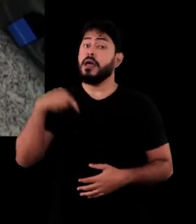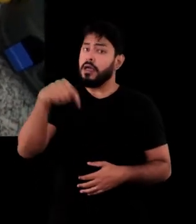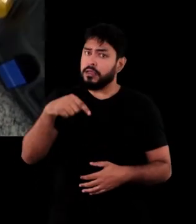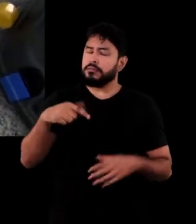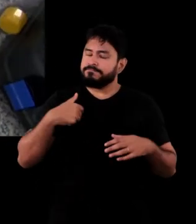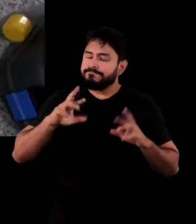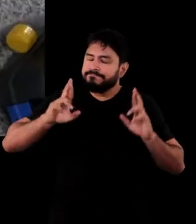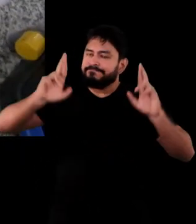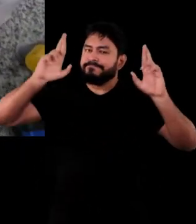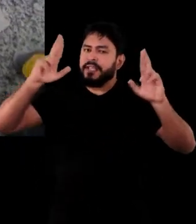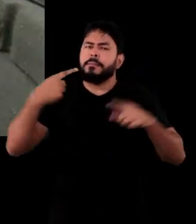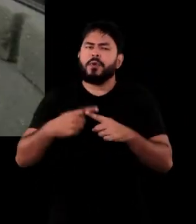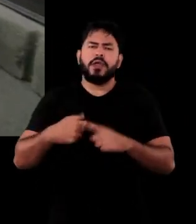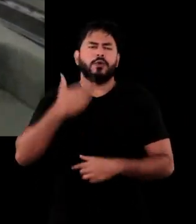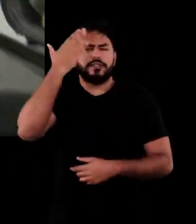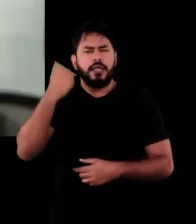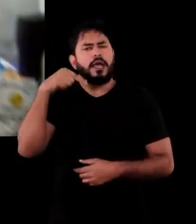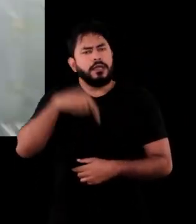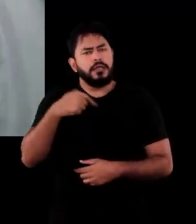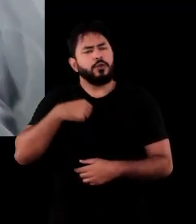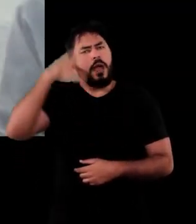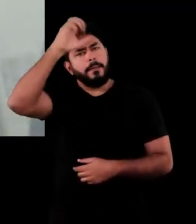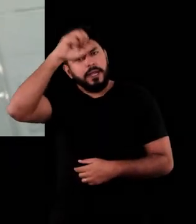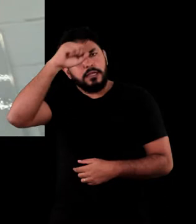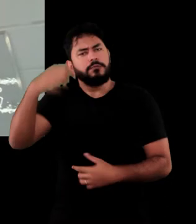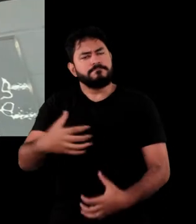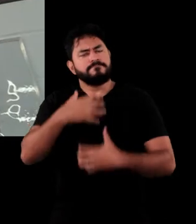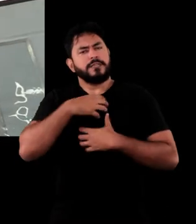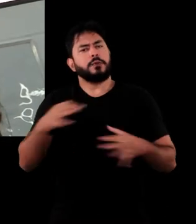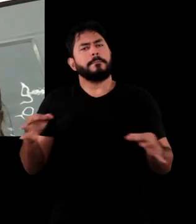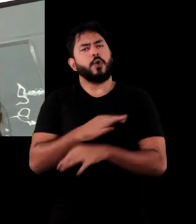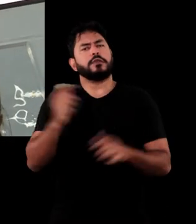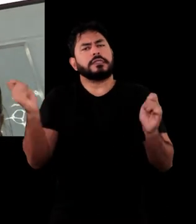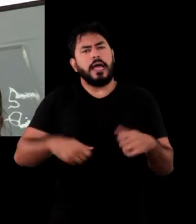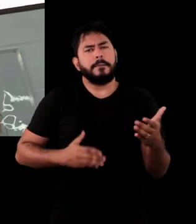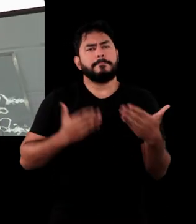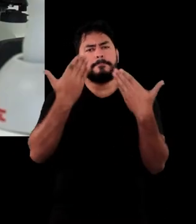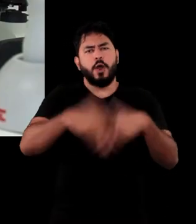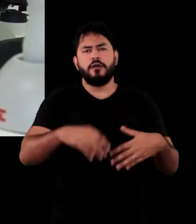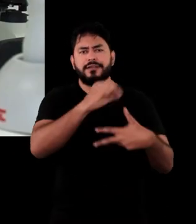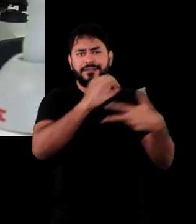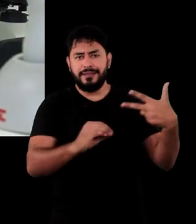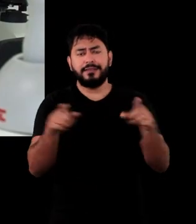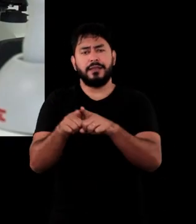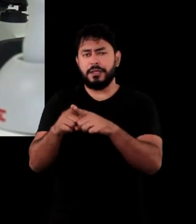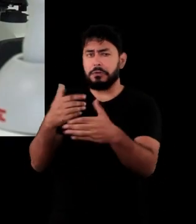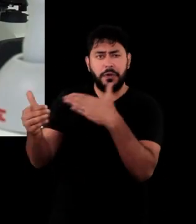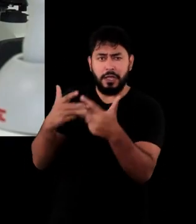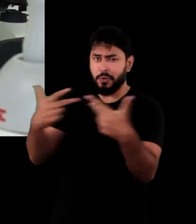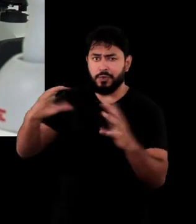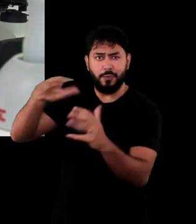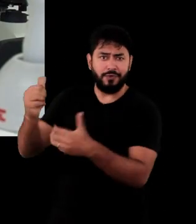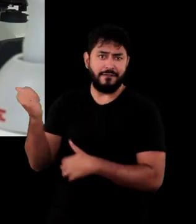aqui eu estou aprendendo e eu estou preparada para o Enem, eu me sinto preparada para o mundo lá fora. Ter aqui uma instituição que me